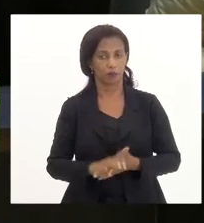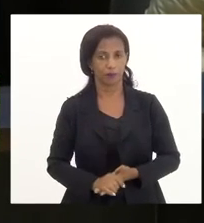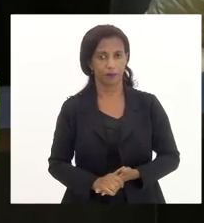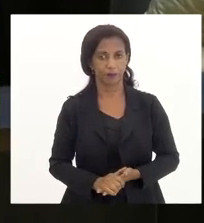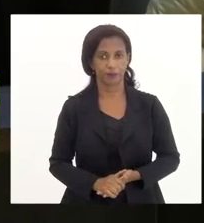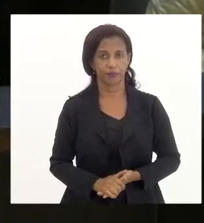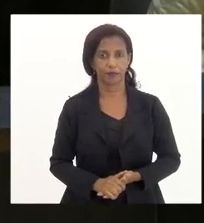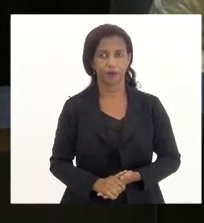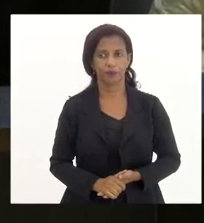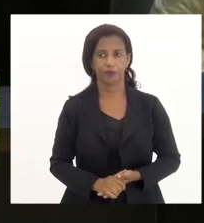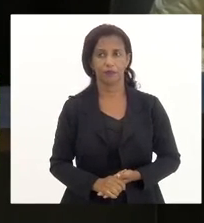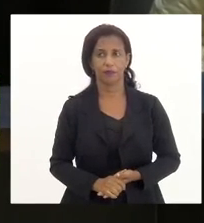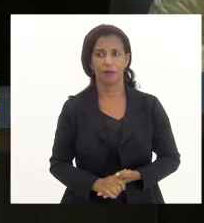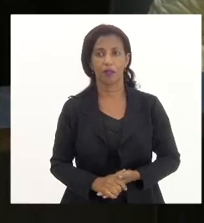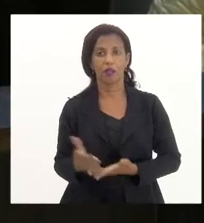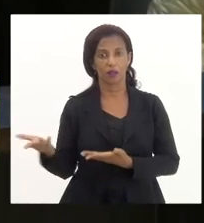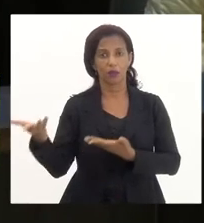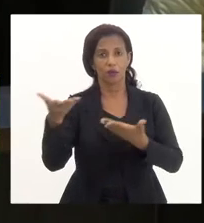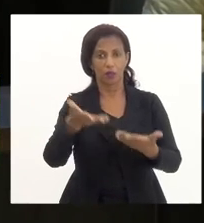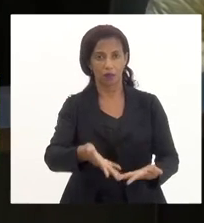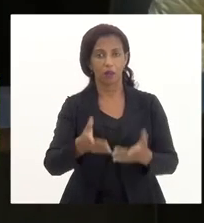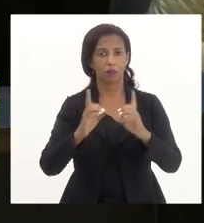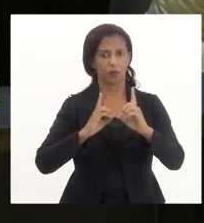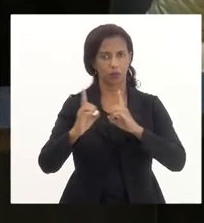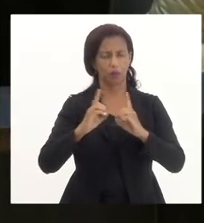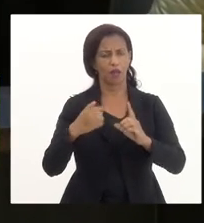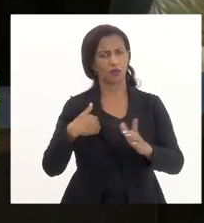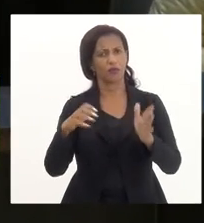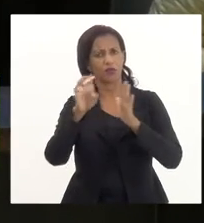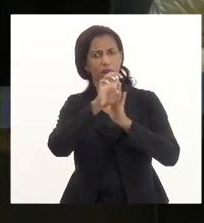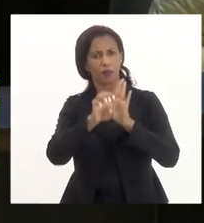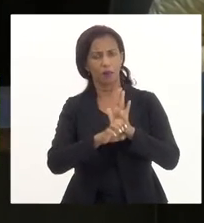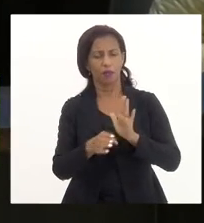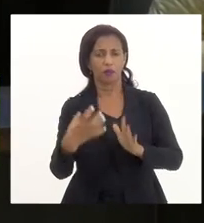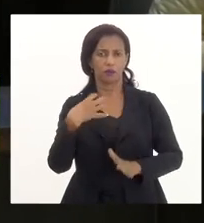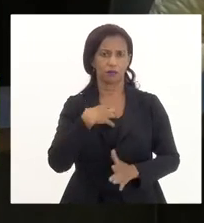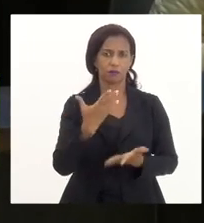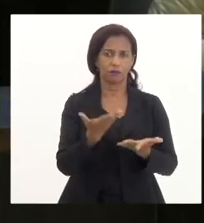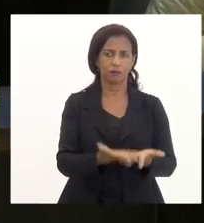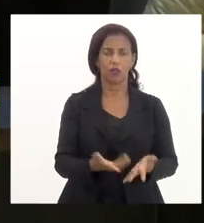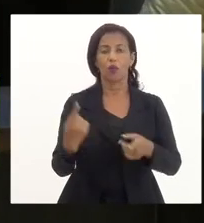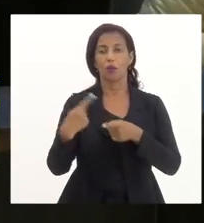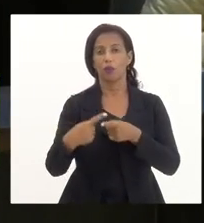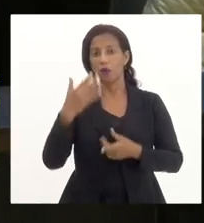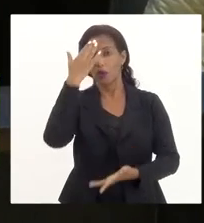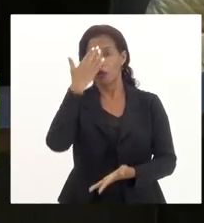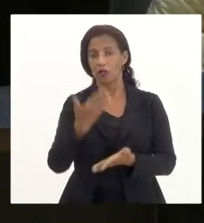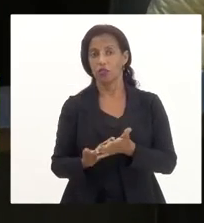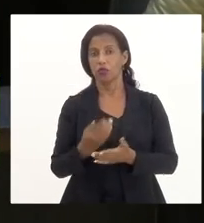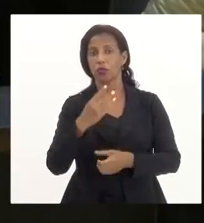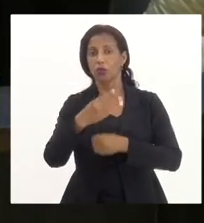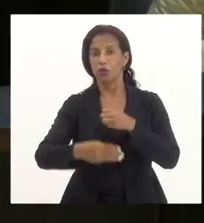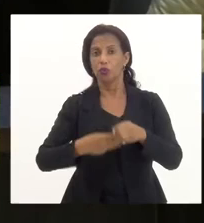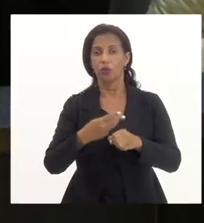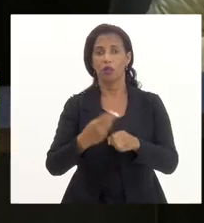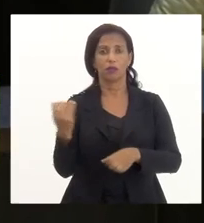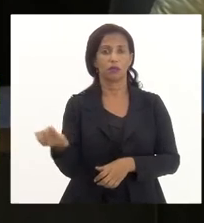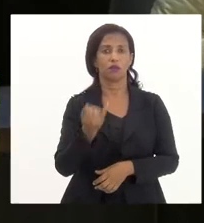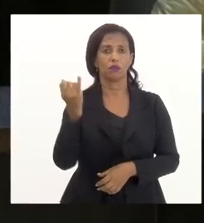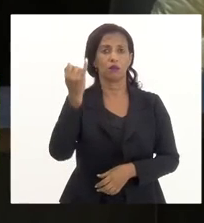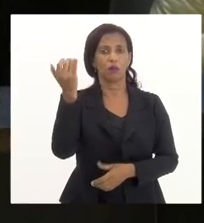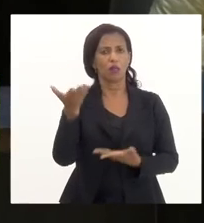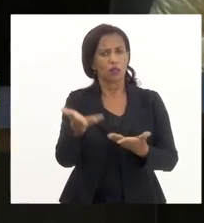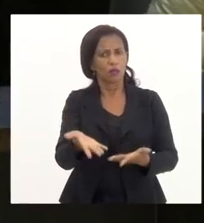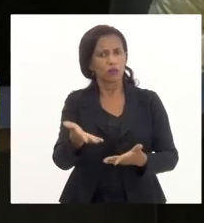extintos então quero trazer para o debate eu fiz uma Emenda Nesse sentido porque eu acredito que os treinos são fundamentais